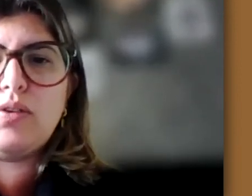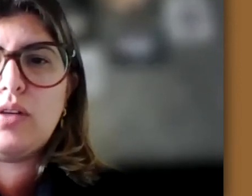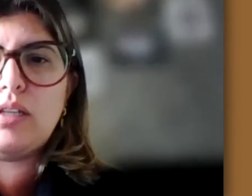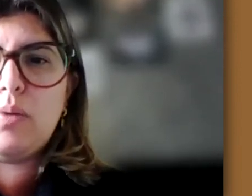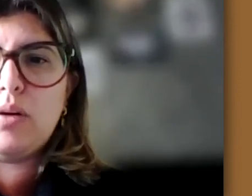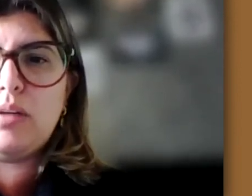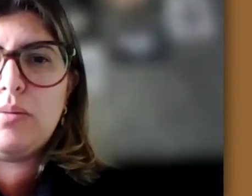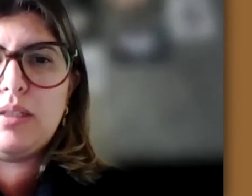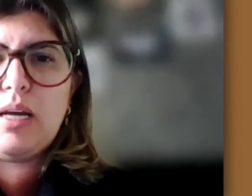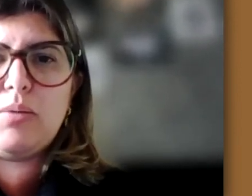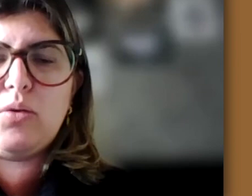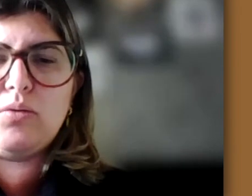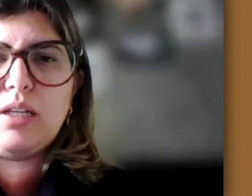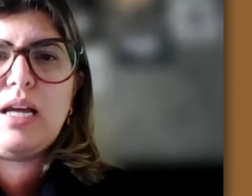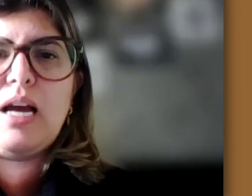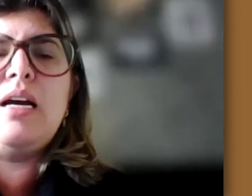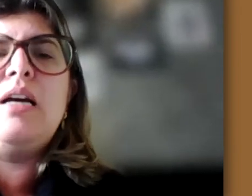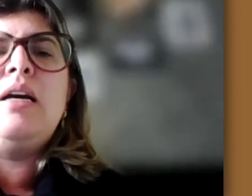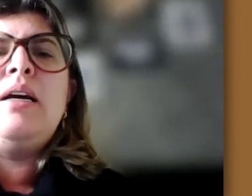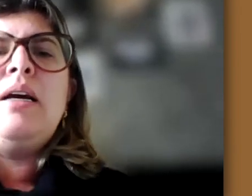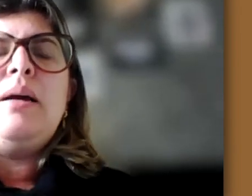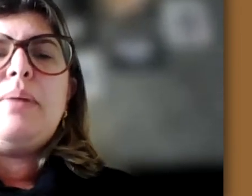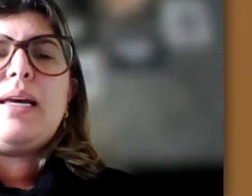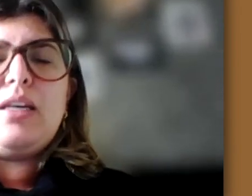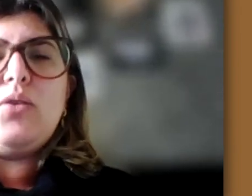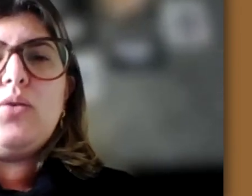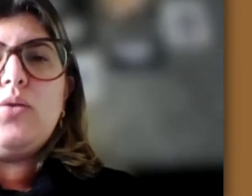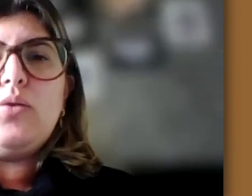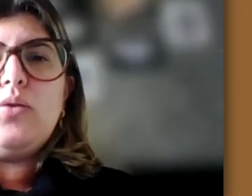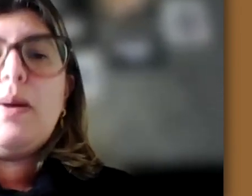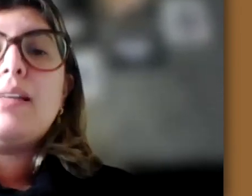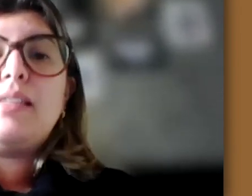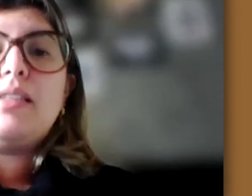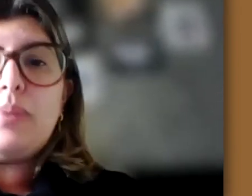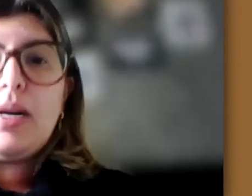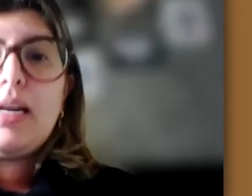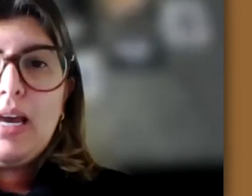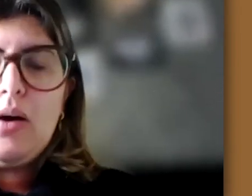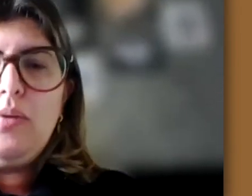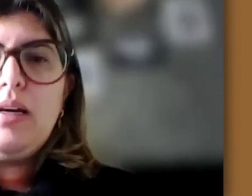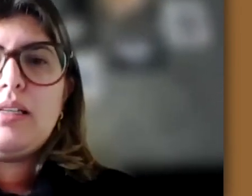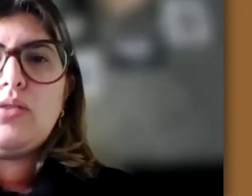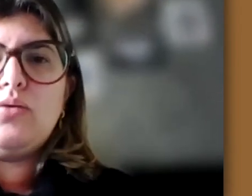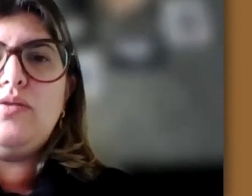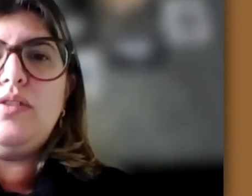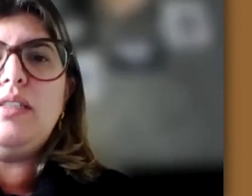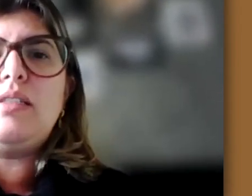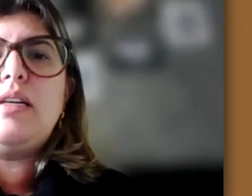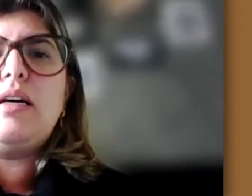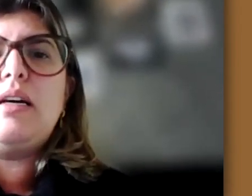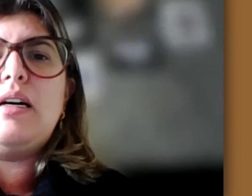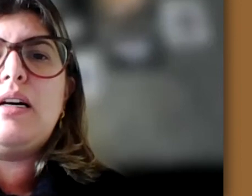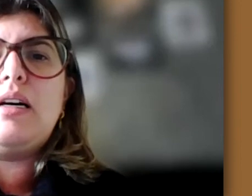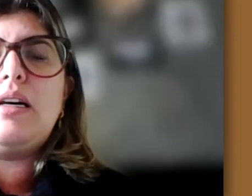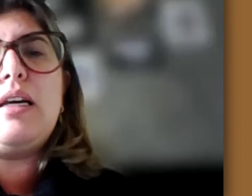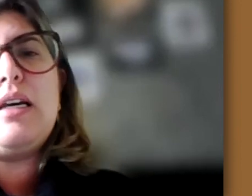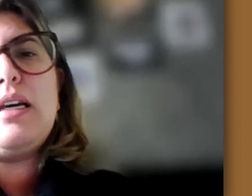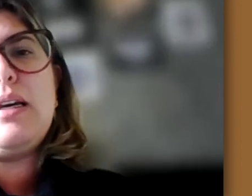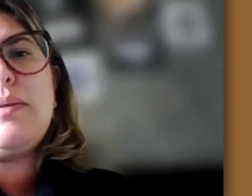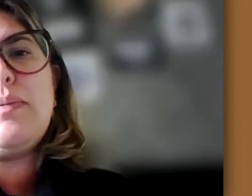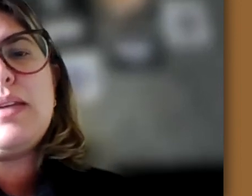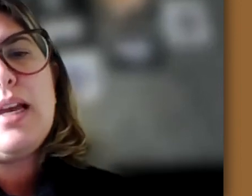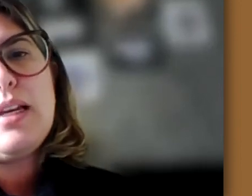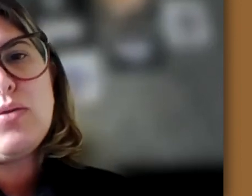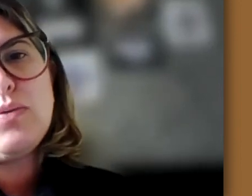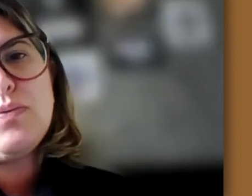as professoras podem me mandar, me contatar, para que eu passe, então, para a Raquel essas dúvidas.